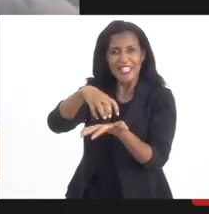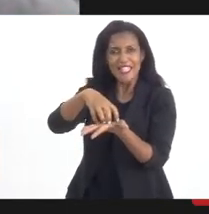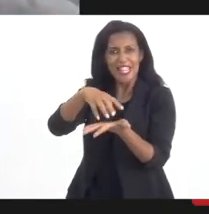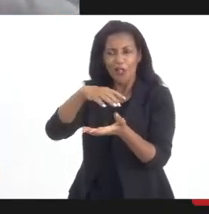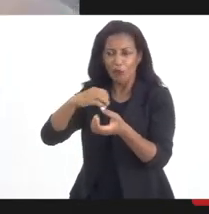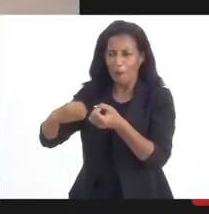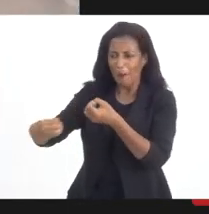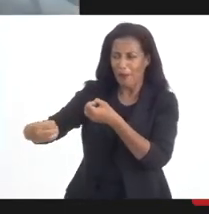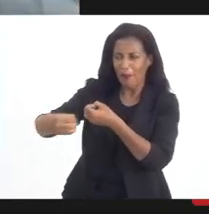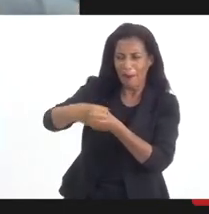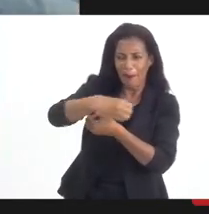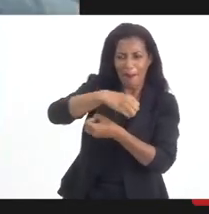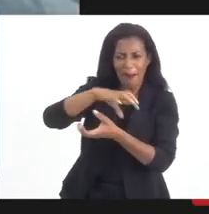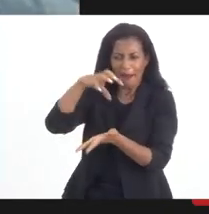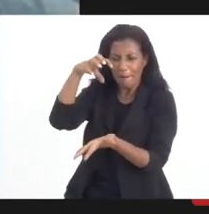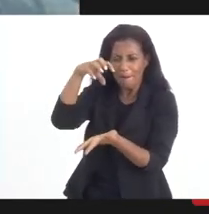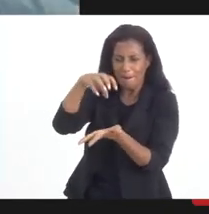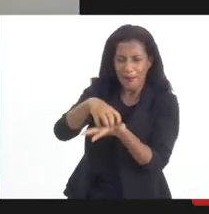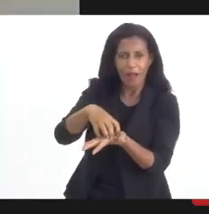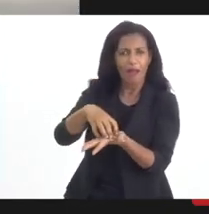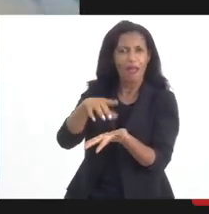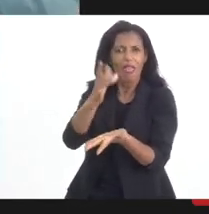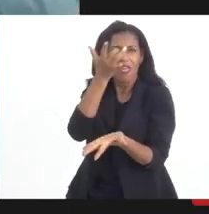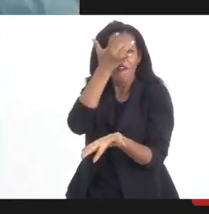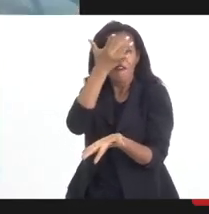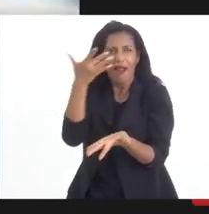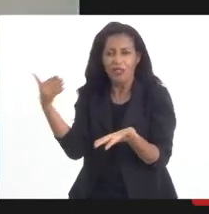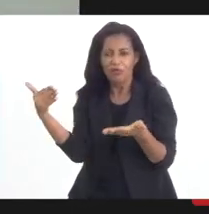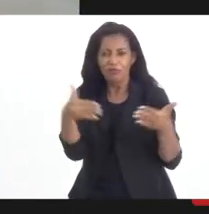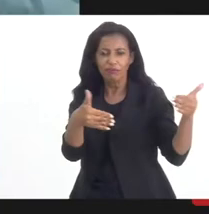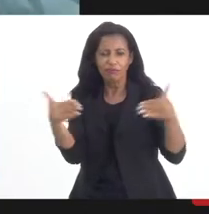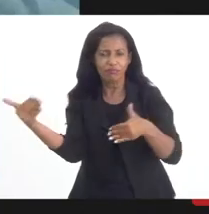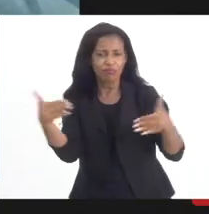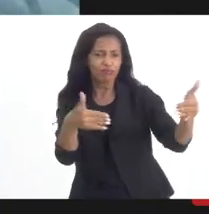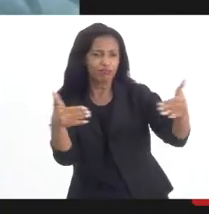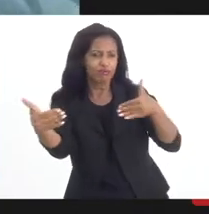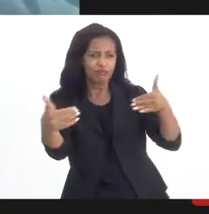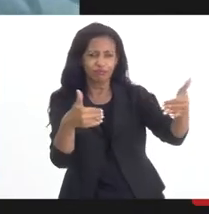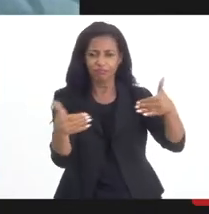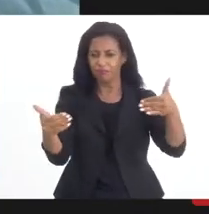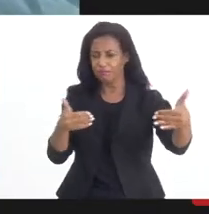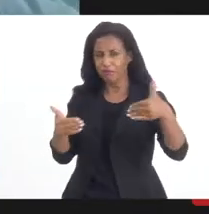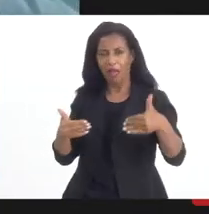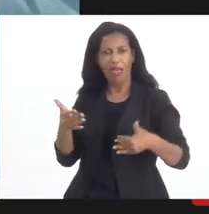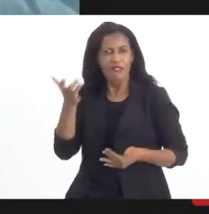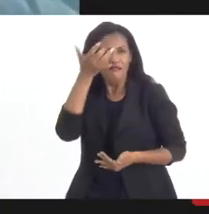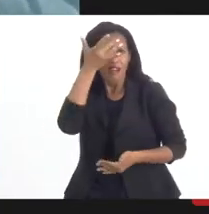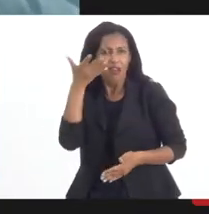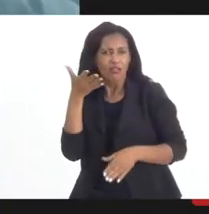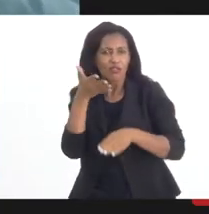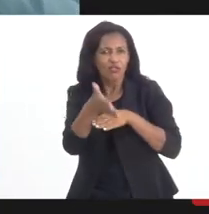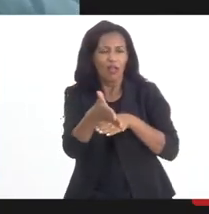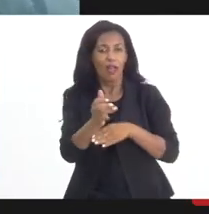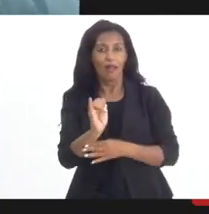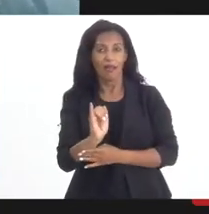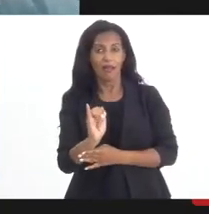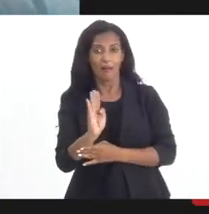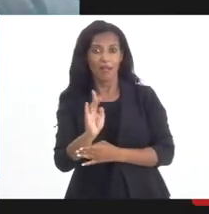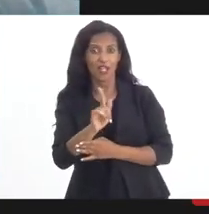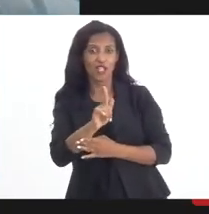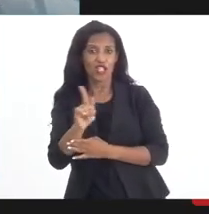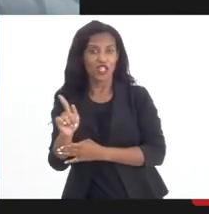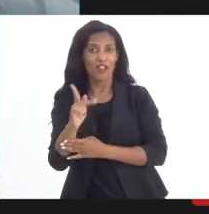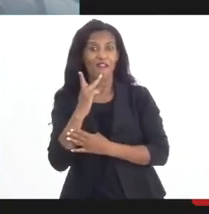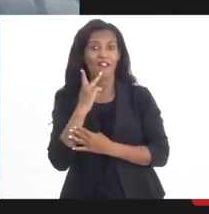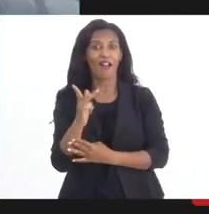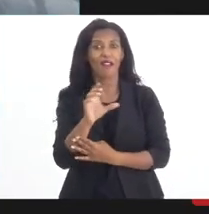dimensão geográfica, é Campo Grande, é fácil a localização por todos os outros bairros. E o IBGE também determinou o seguinte,